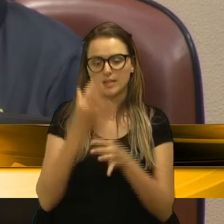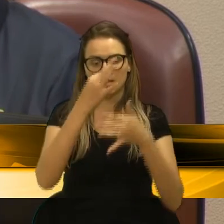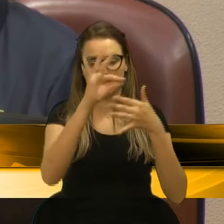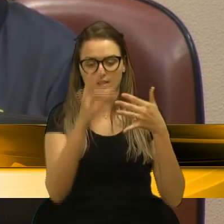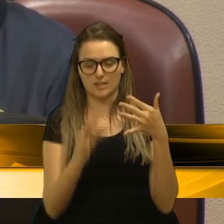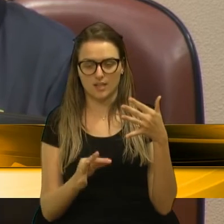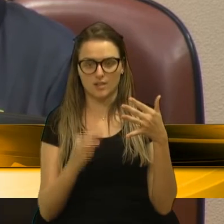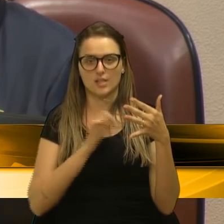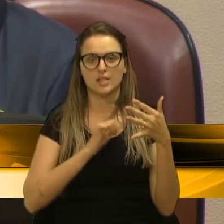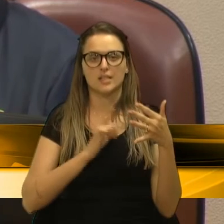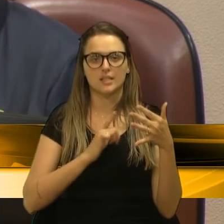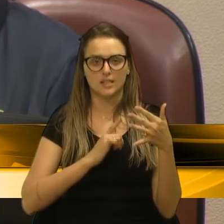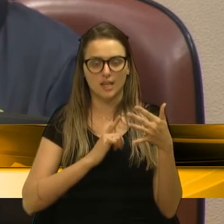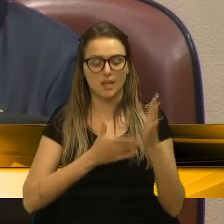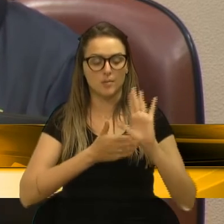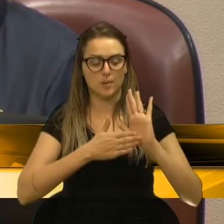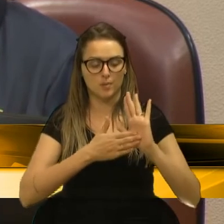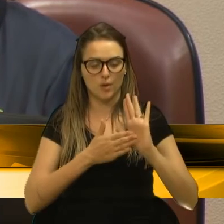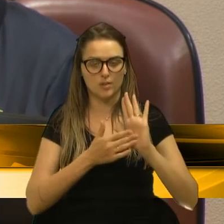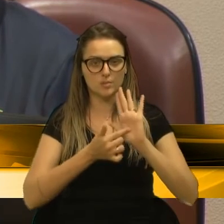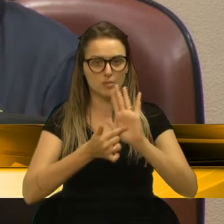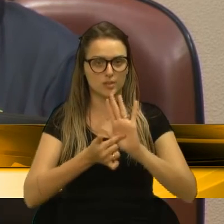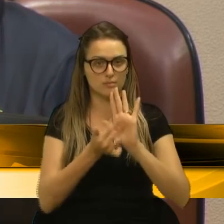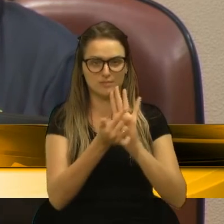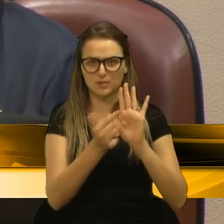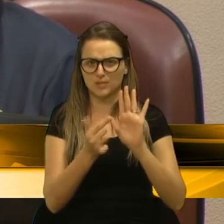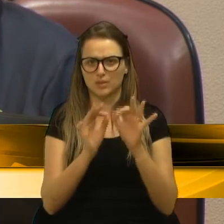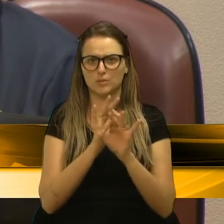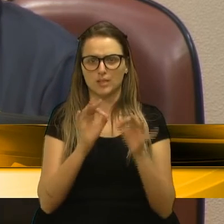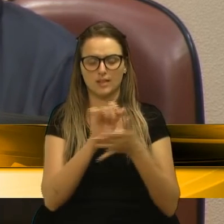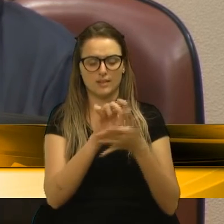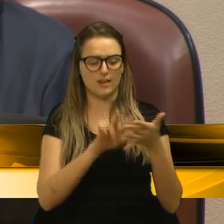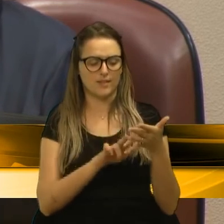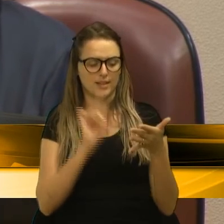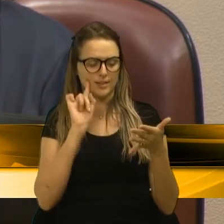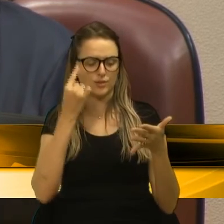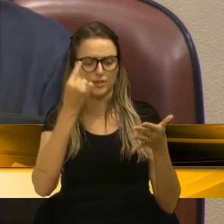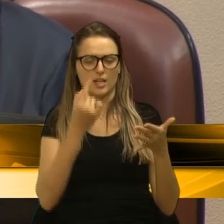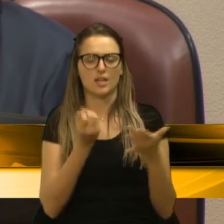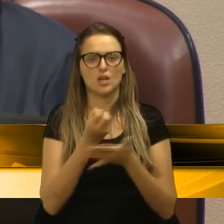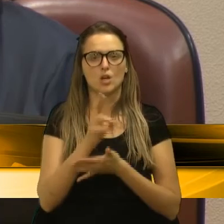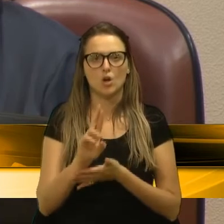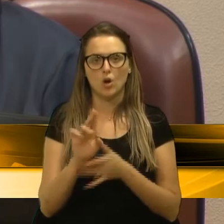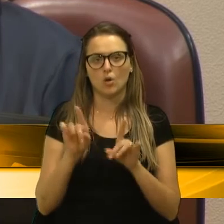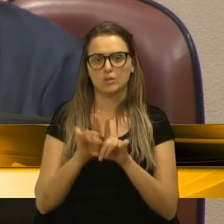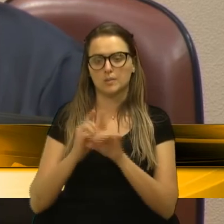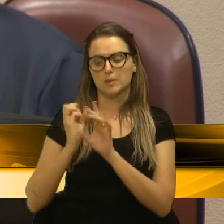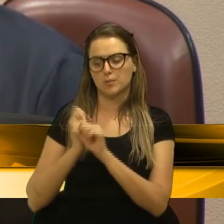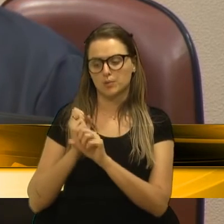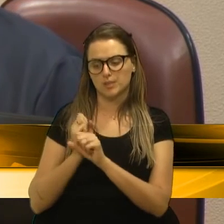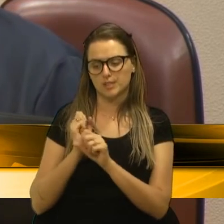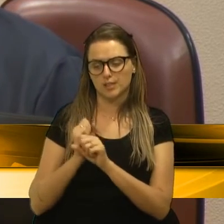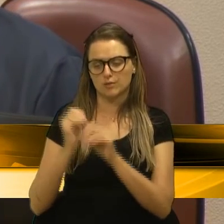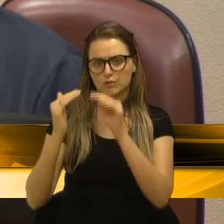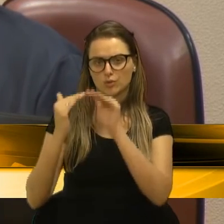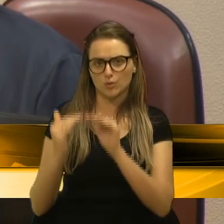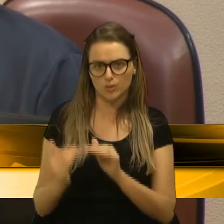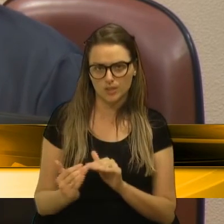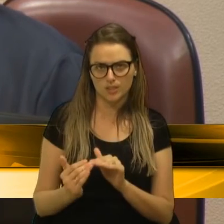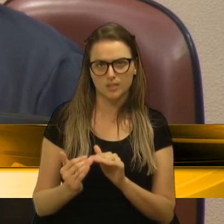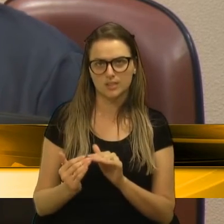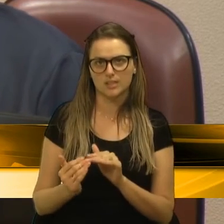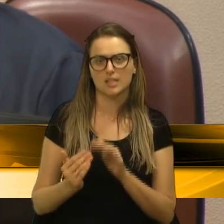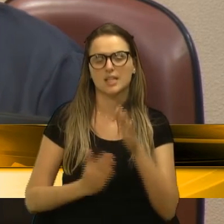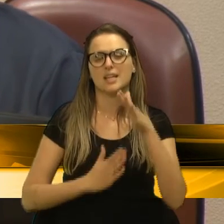vem prescritos pelo verbo apresentar, não dando margem para qualquer análise subjetiva ou de pontuação passiva de avaliação discricionária